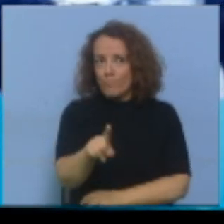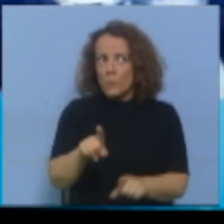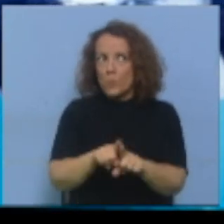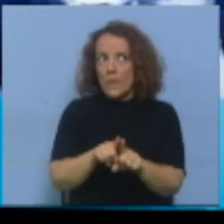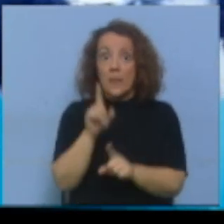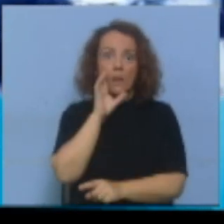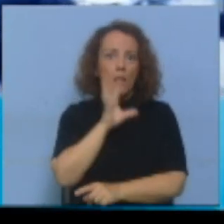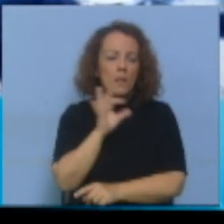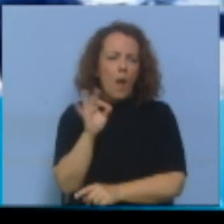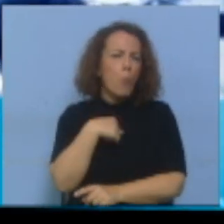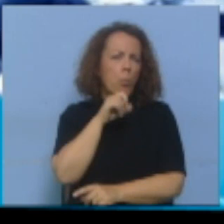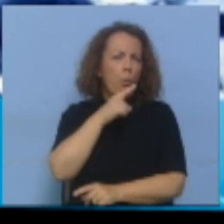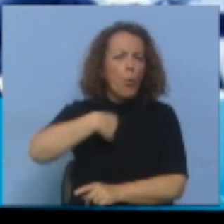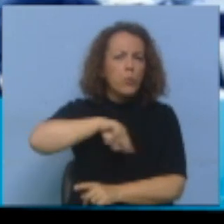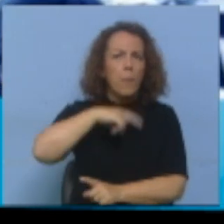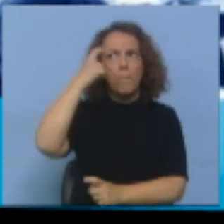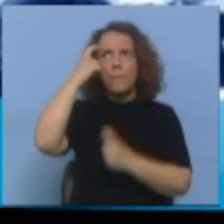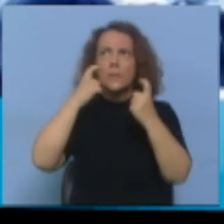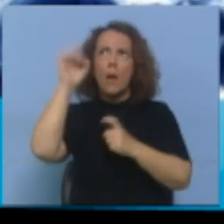explicações, podemos procurá-las, mas há sempre